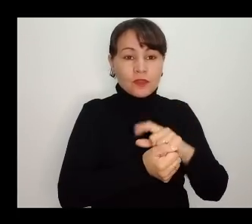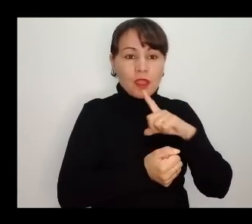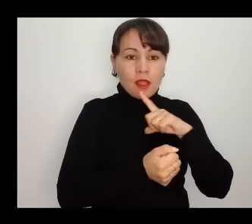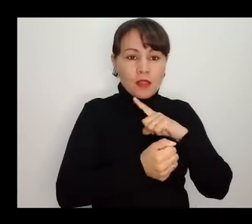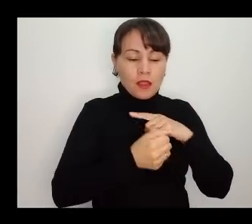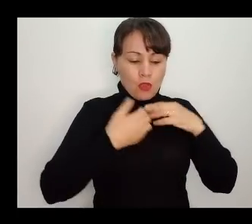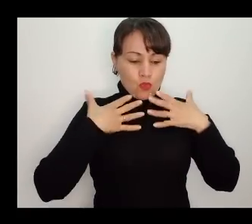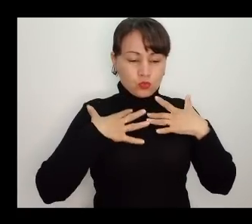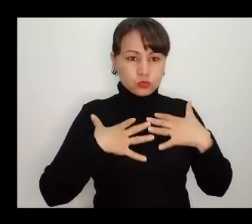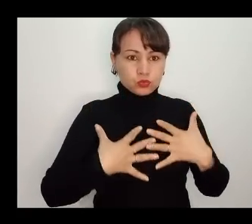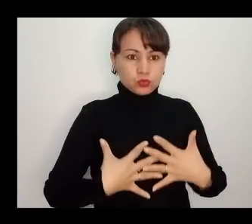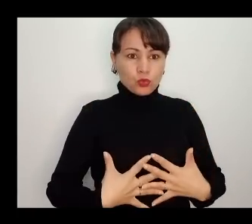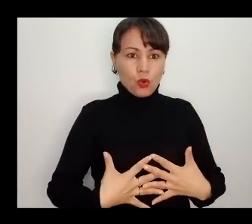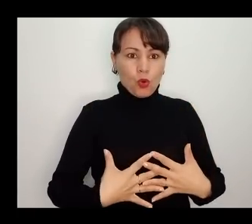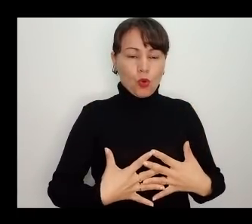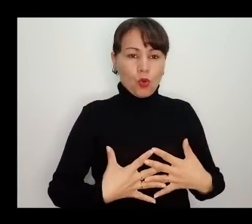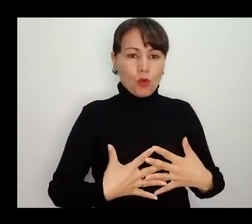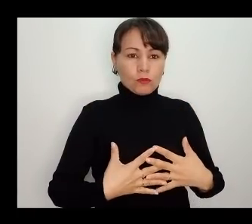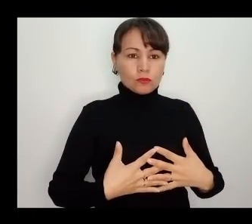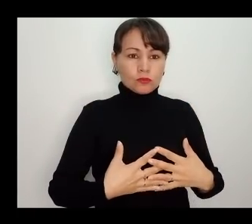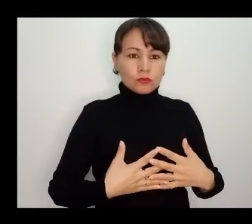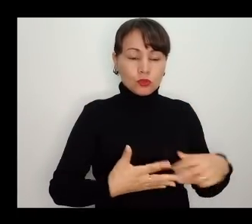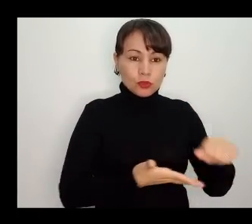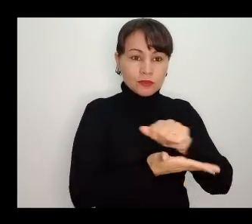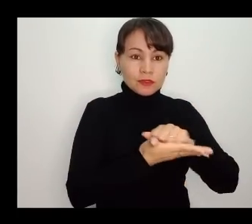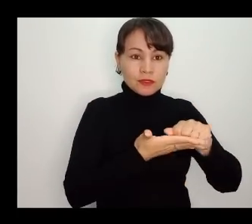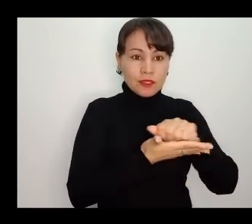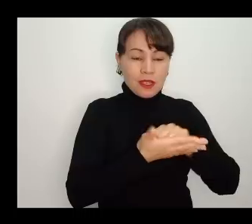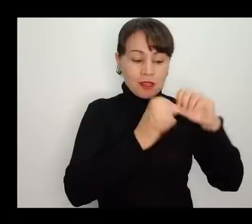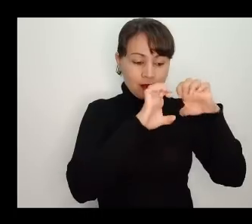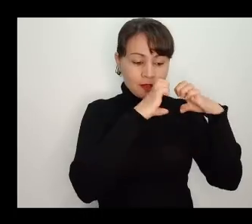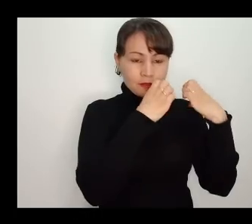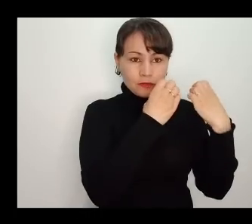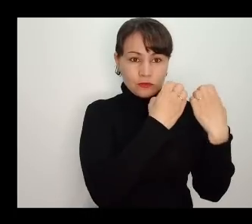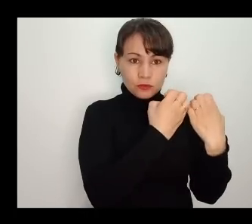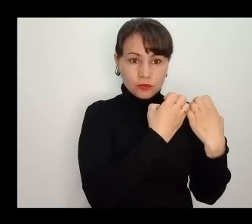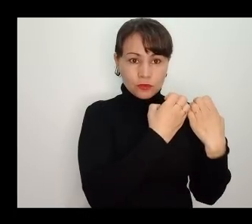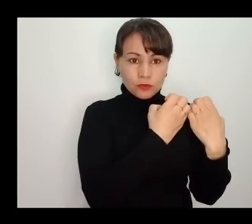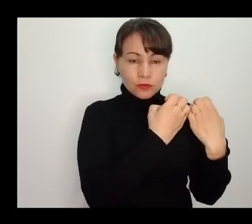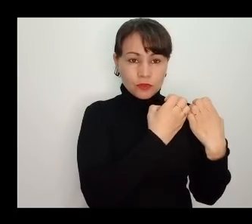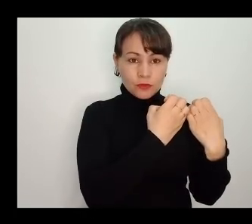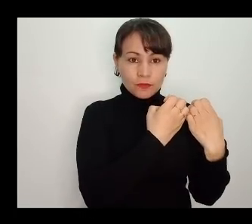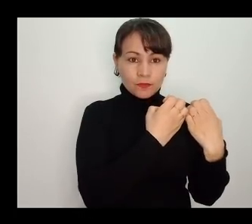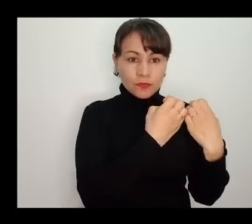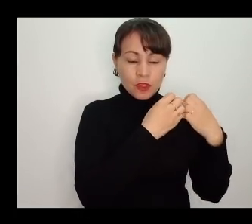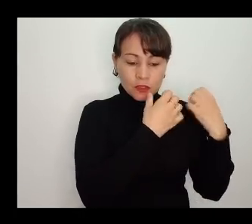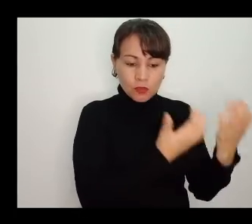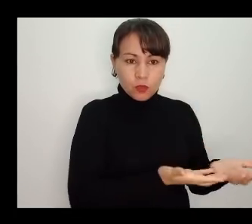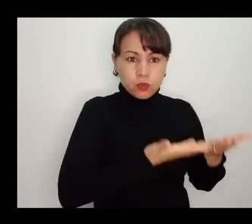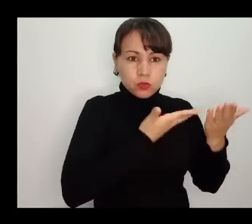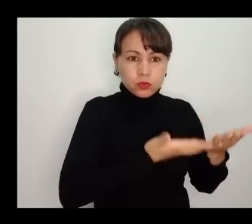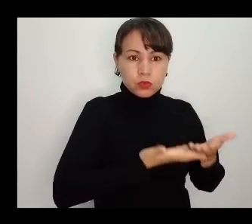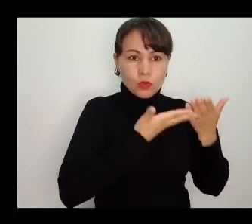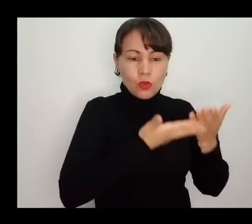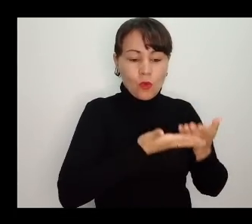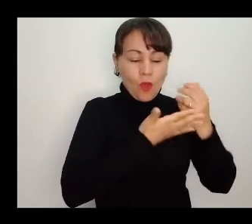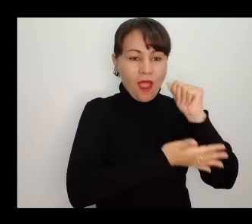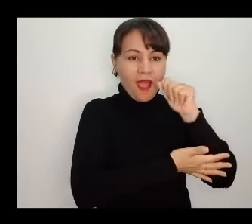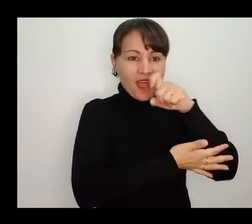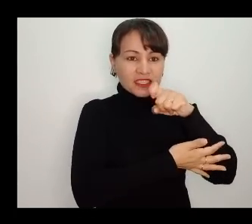elas têm o corpo localizado nessas estruturas e que emitem